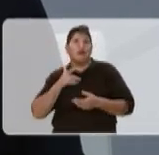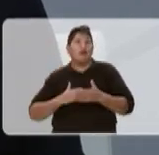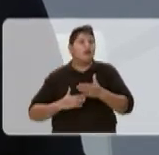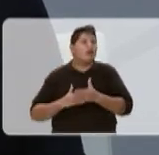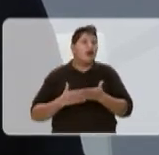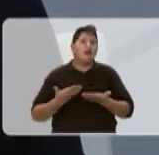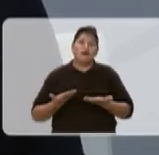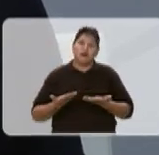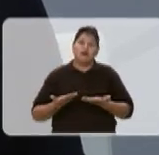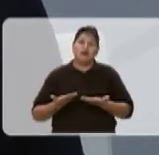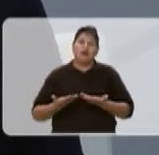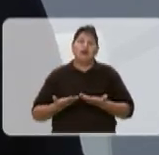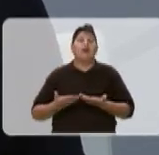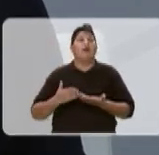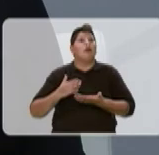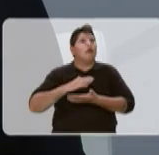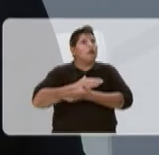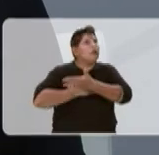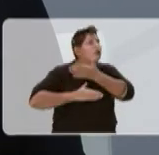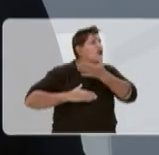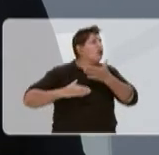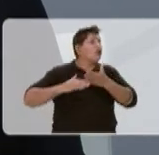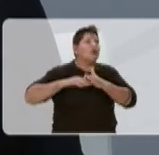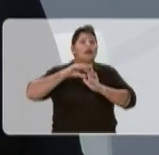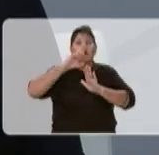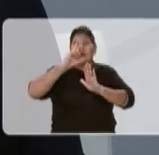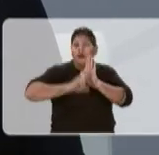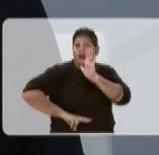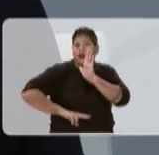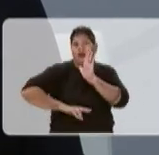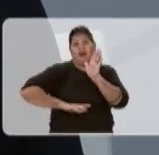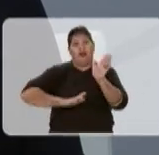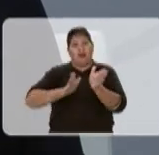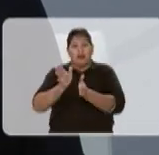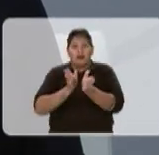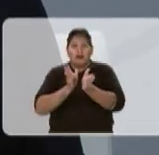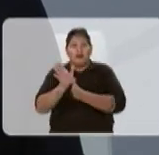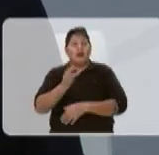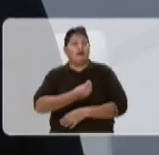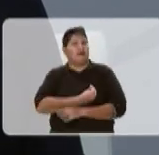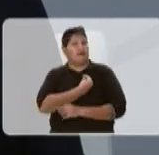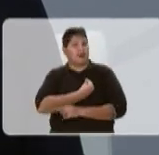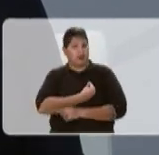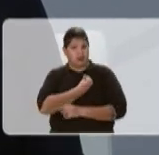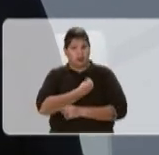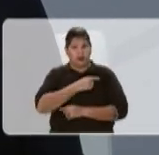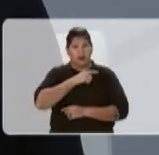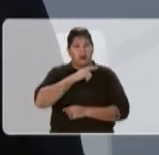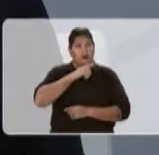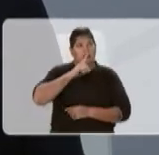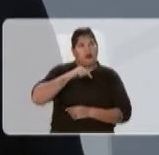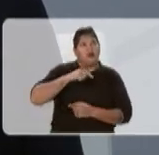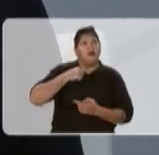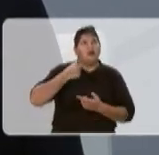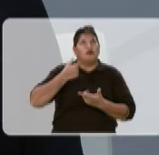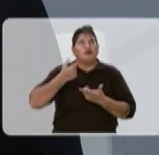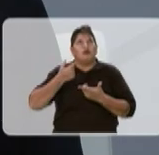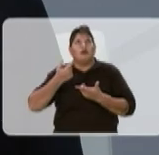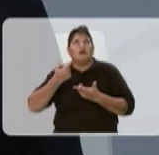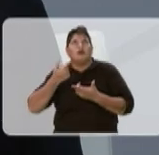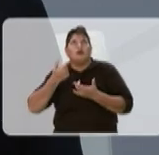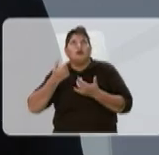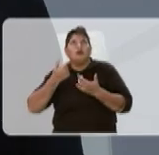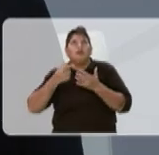livre de obstáculos, né? Com todas as regras de acessibilidade presentes, né? Seja do ponto de